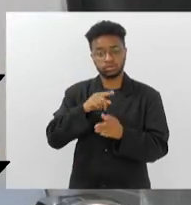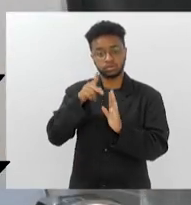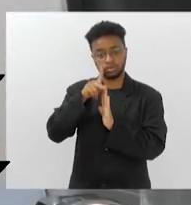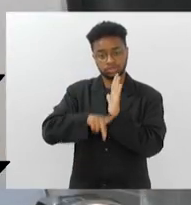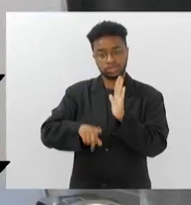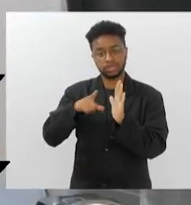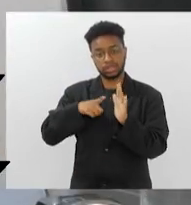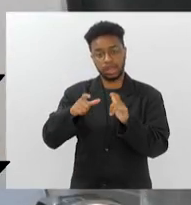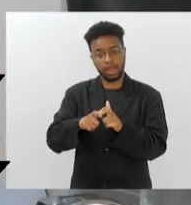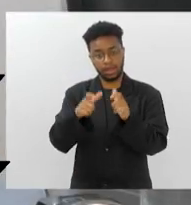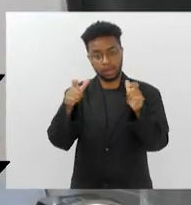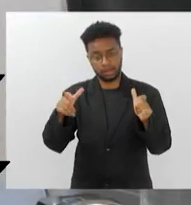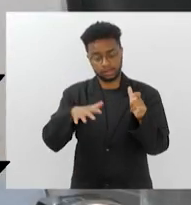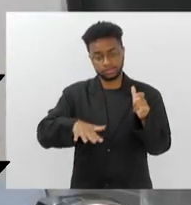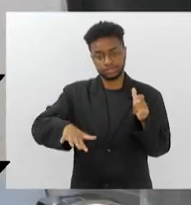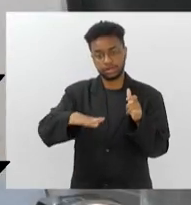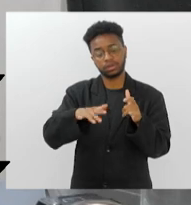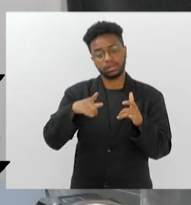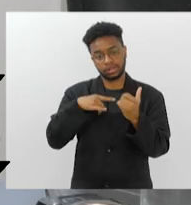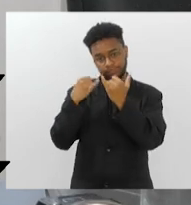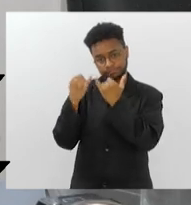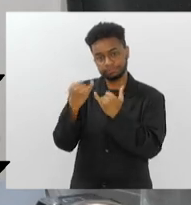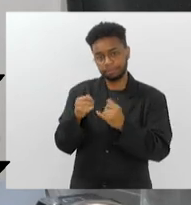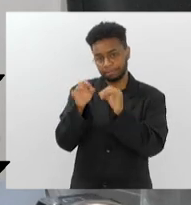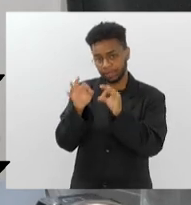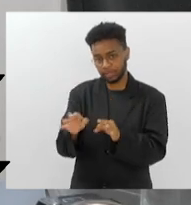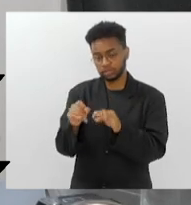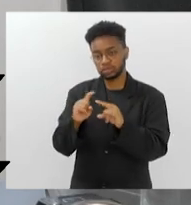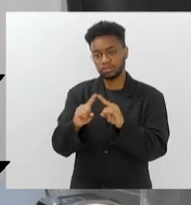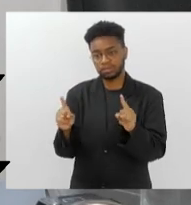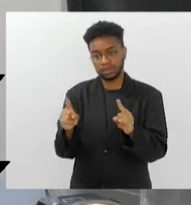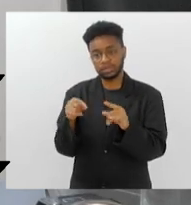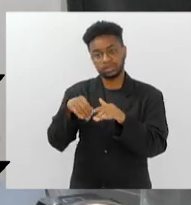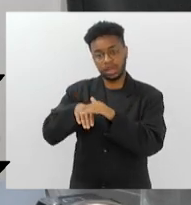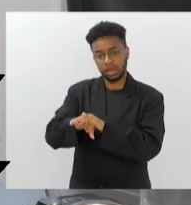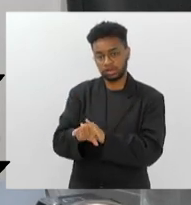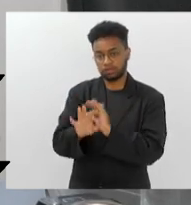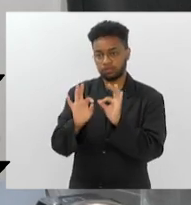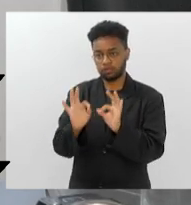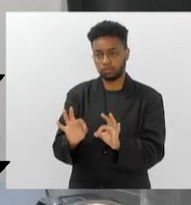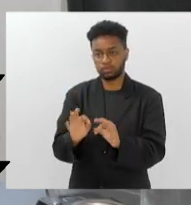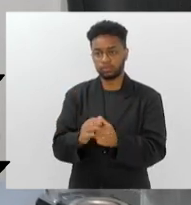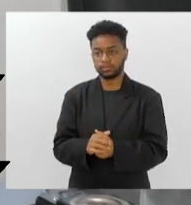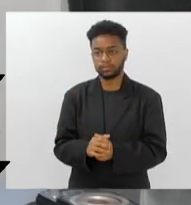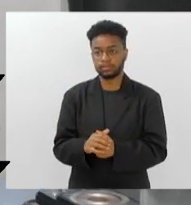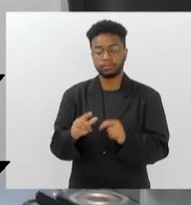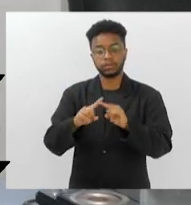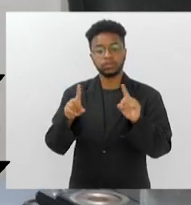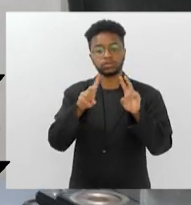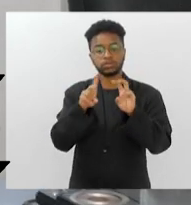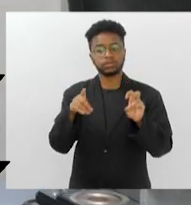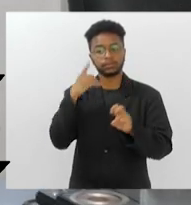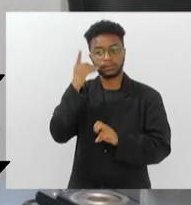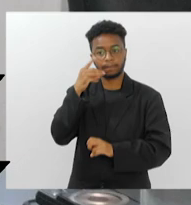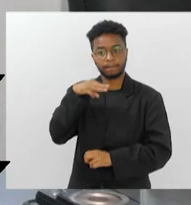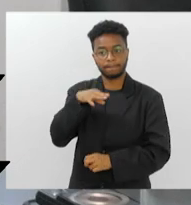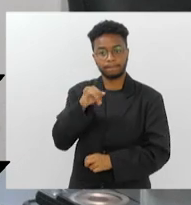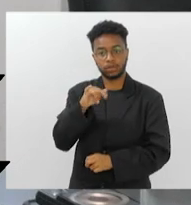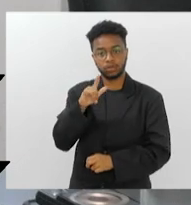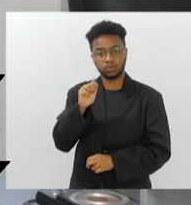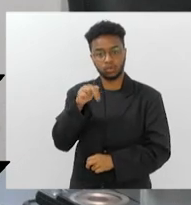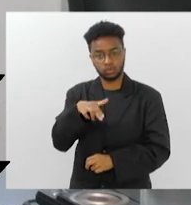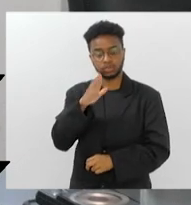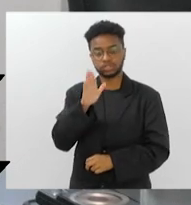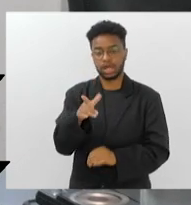abrangente Mas ele tem similaridade no entanto tá arquivado agora em relação ao Deputado Milton Rangel que é lei já não